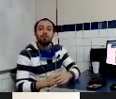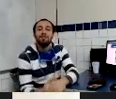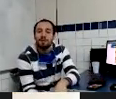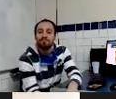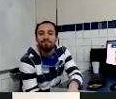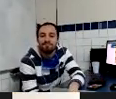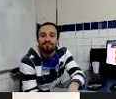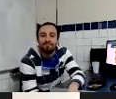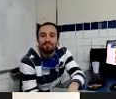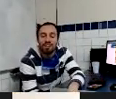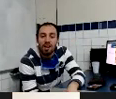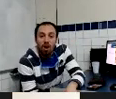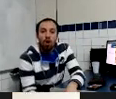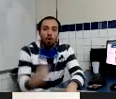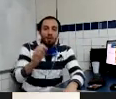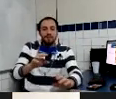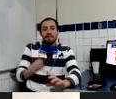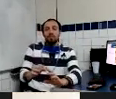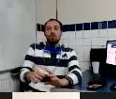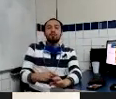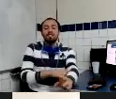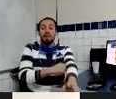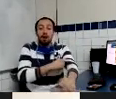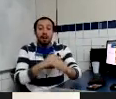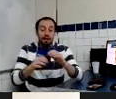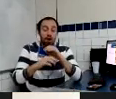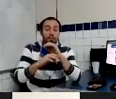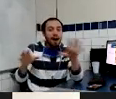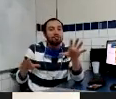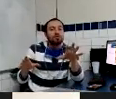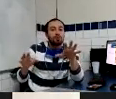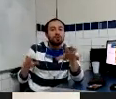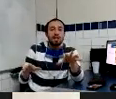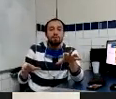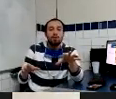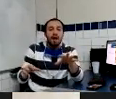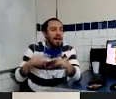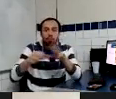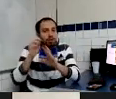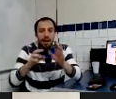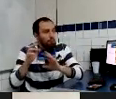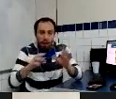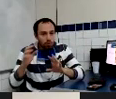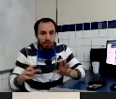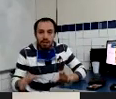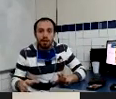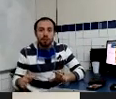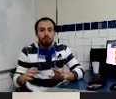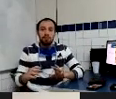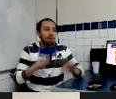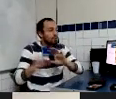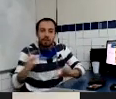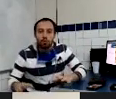Tempo livre. Uma civilização nômade, a maior parte do seu tempo é buscando